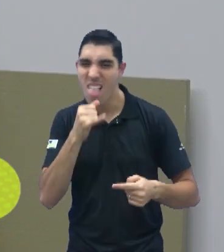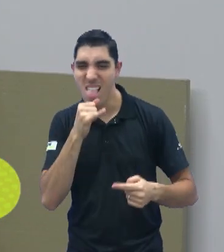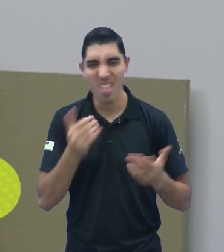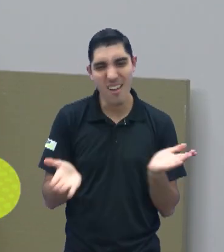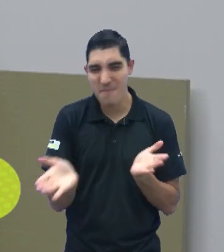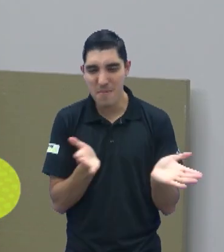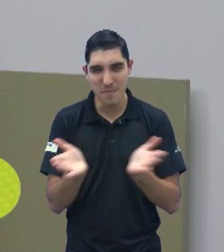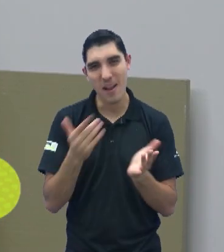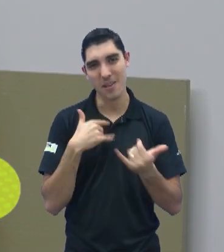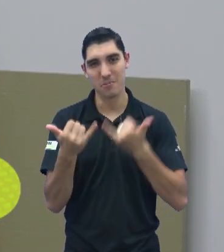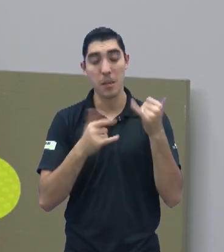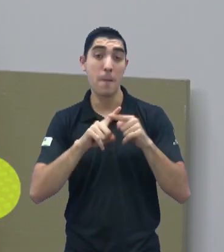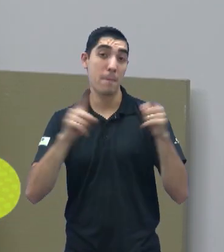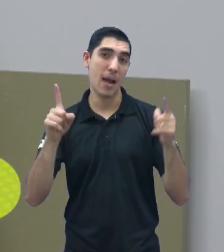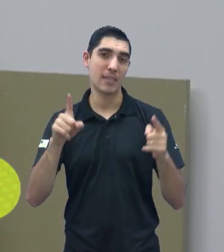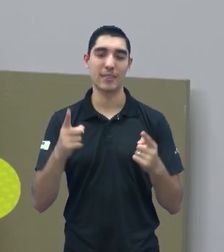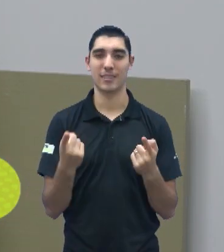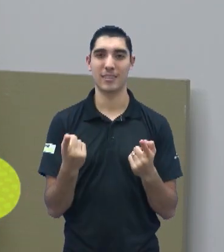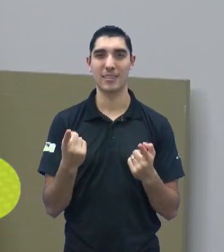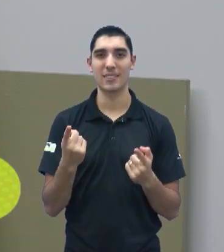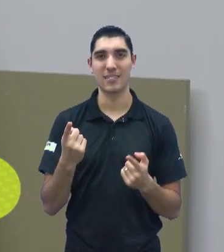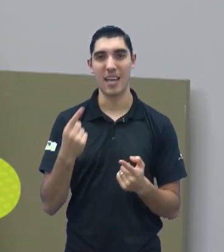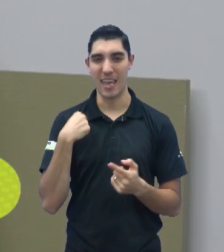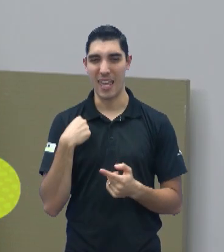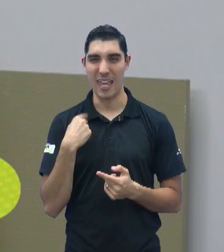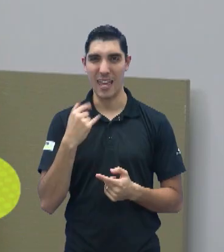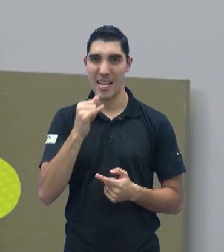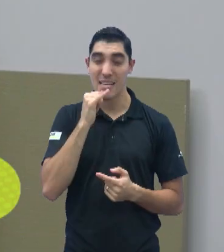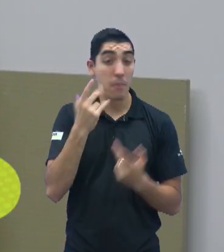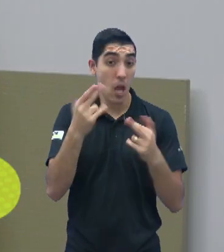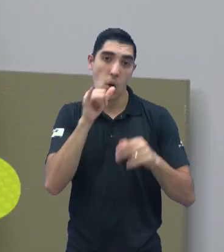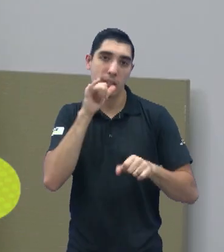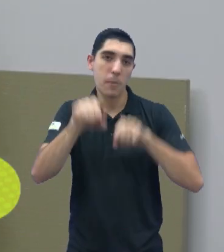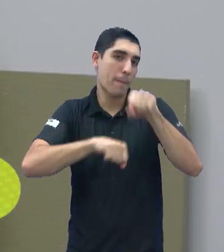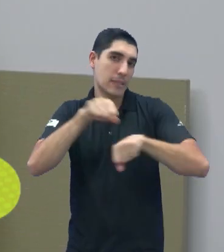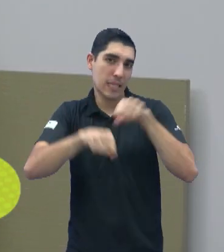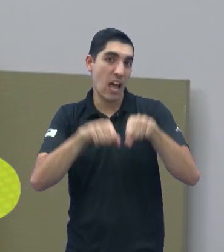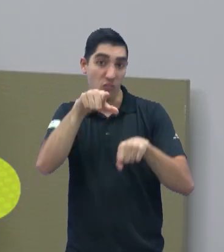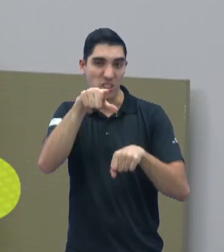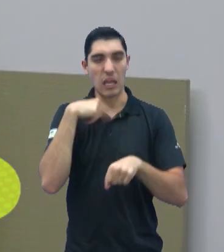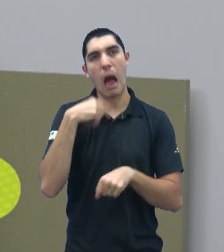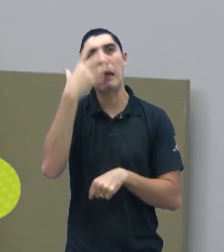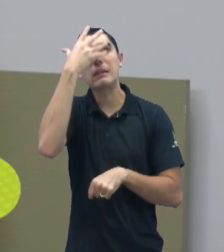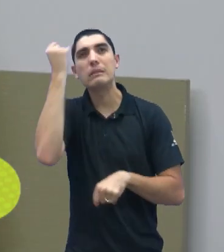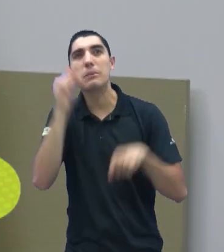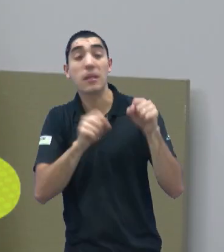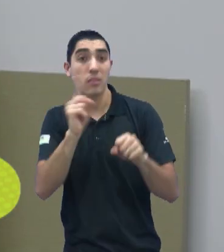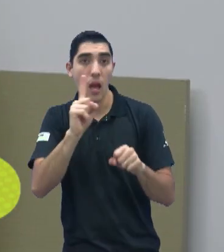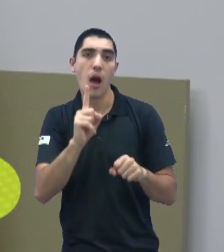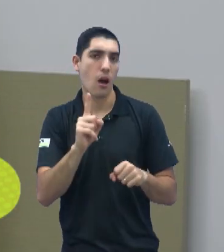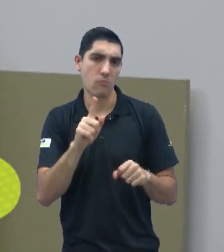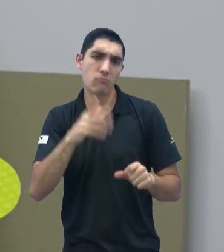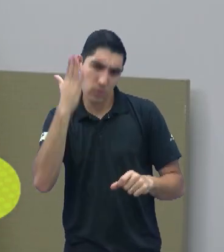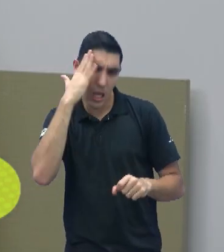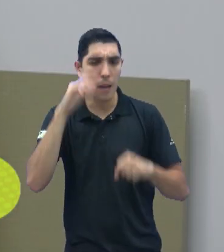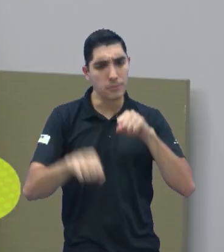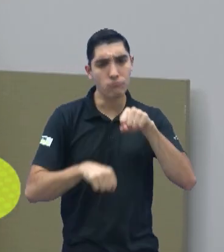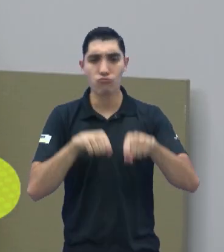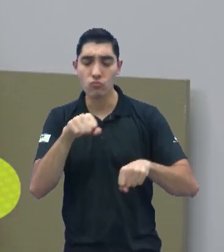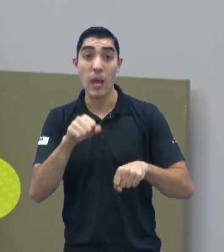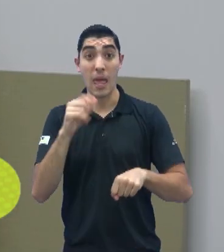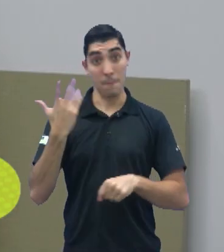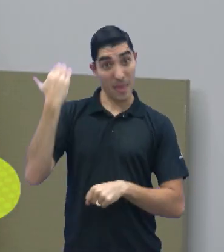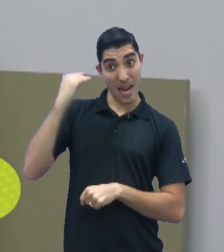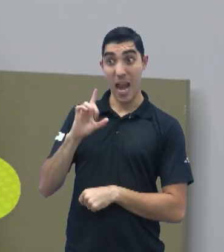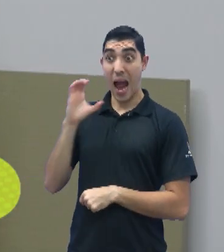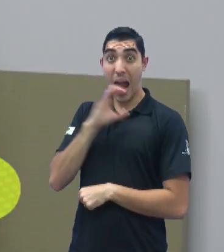Mas assim, não é mais o mesmo, mas a gente ainda não perde tudo aquilo, né? Igual andar de bicicleta, você não desaprende, né? Não tem mais aquela velocidade, isso, aquilo, mas eu brinco com